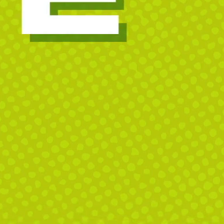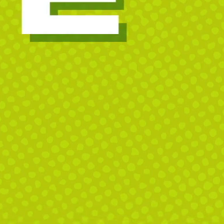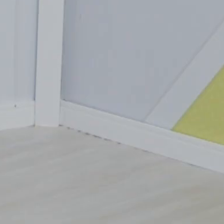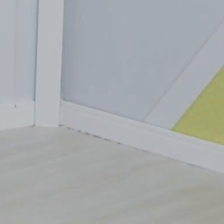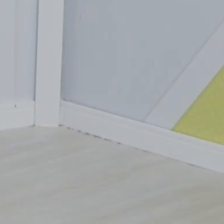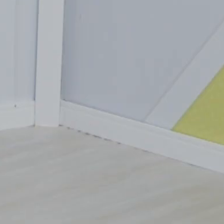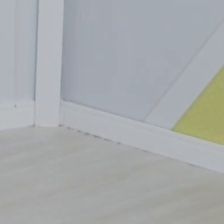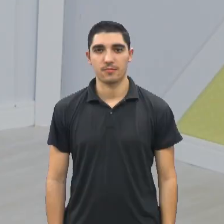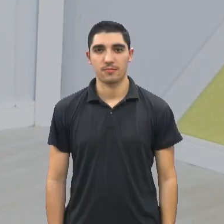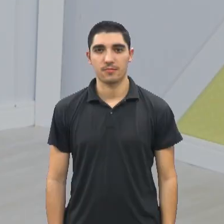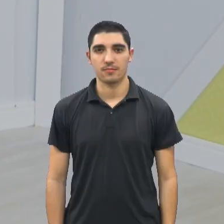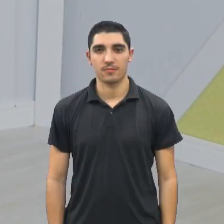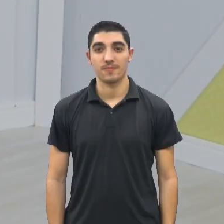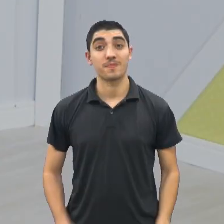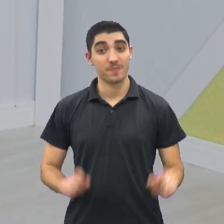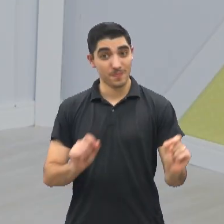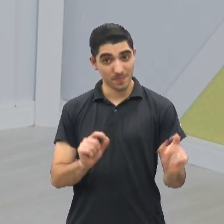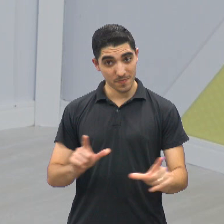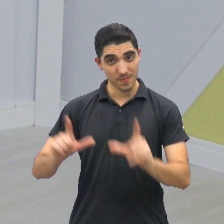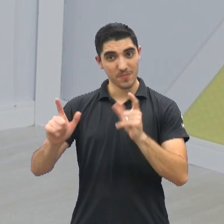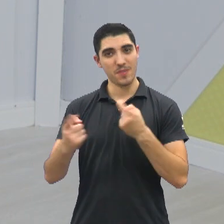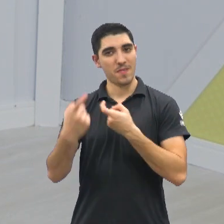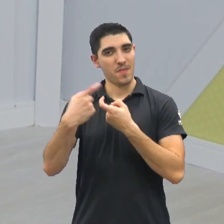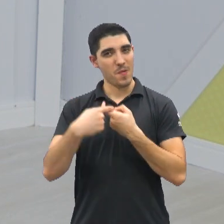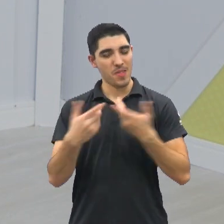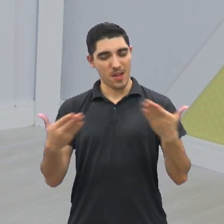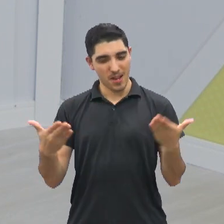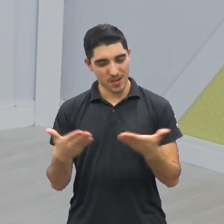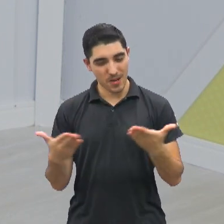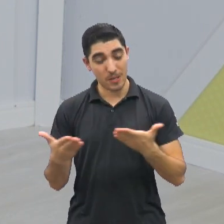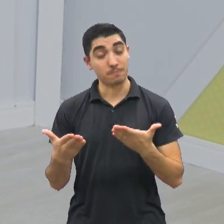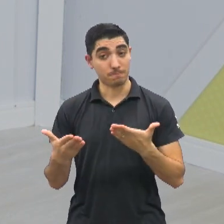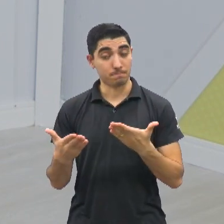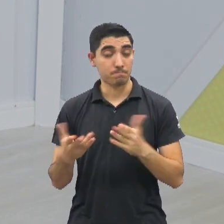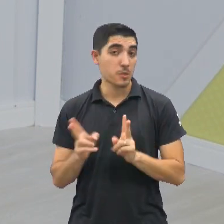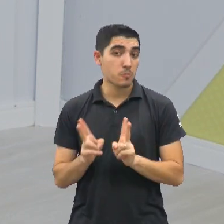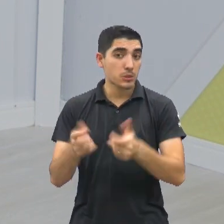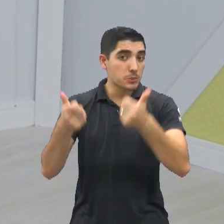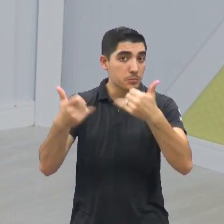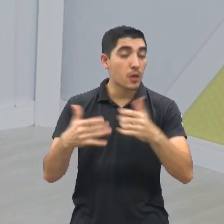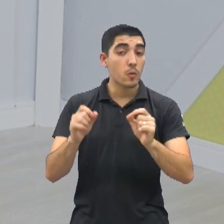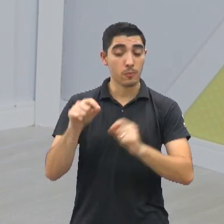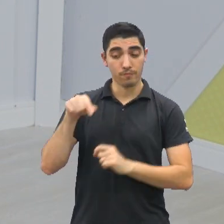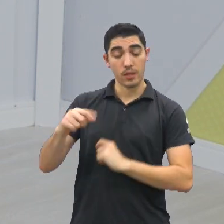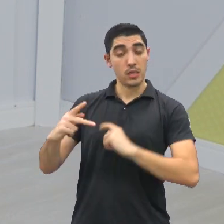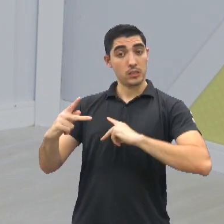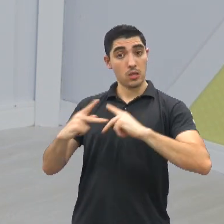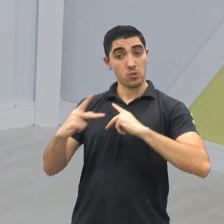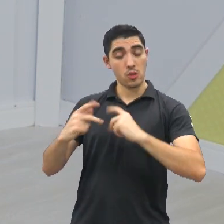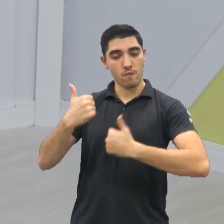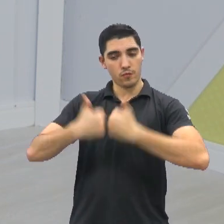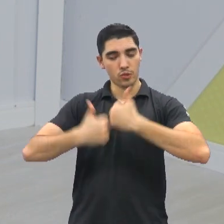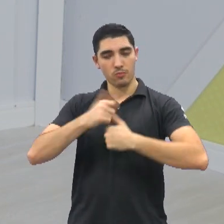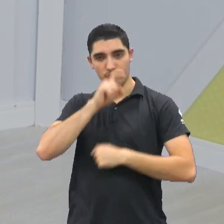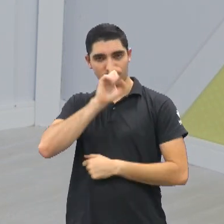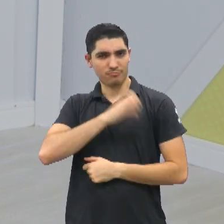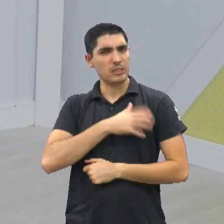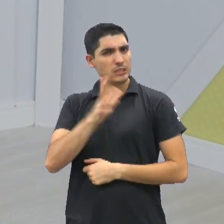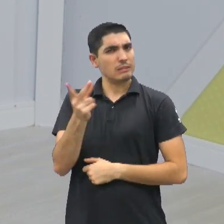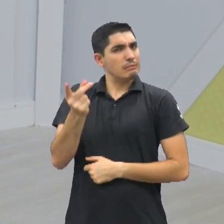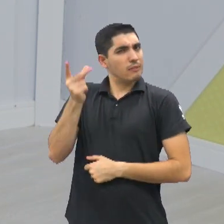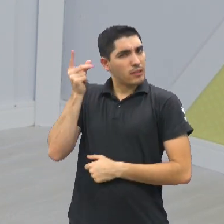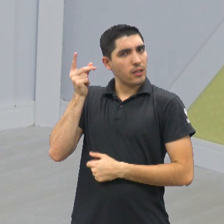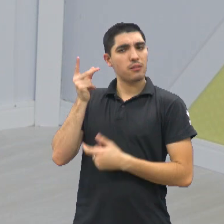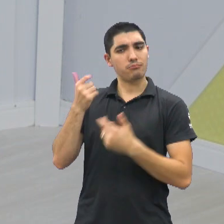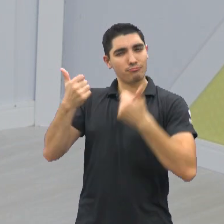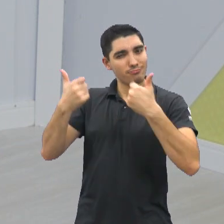voltamos muito bem Estamos de volta com hora do Sport e a gente vai falar do São José Sport Clube fazia tempo que a gente não falava aqui né